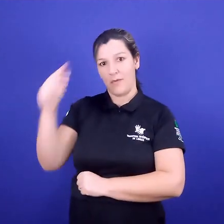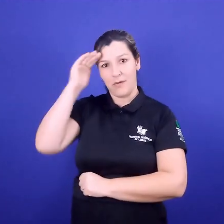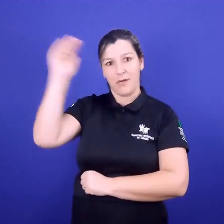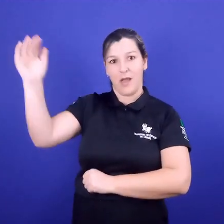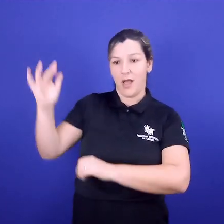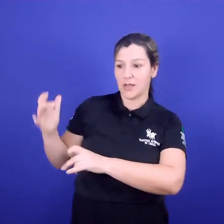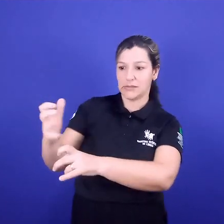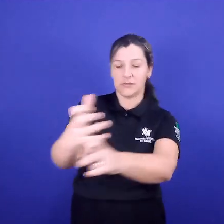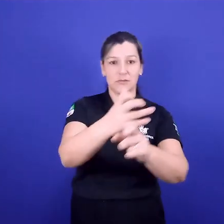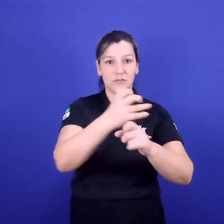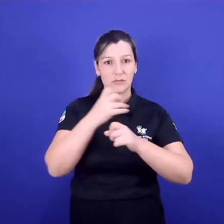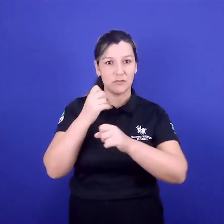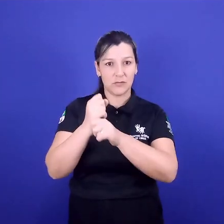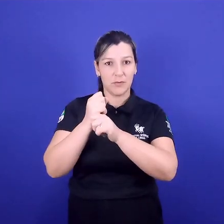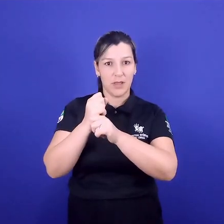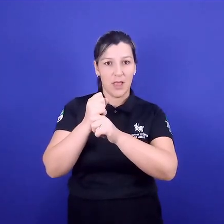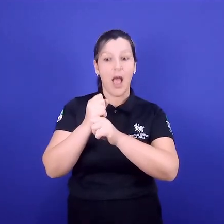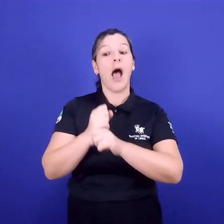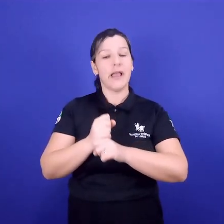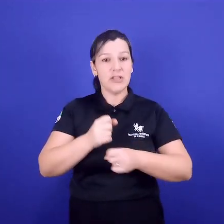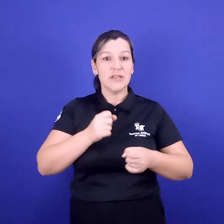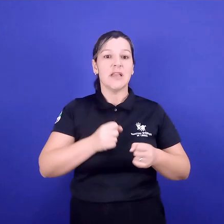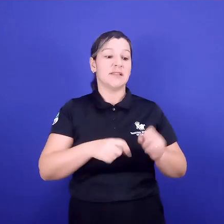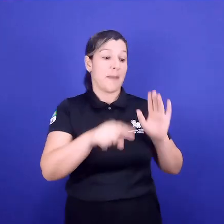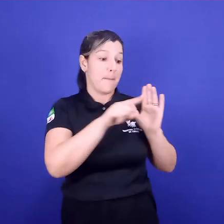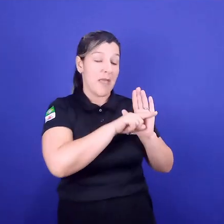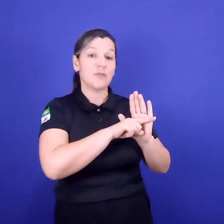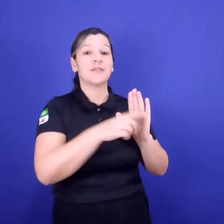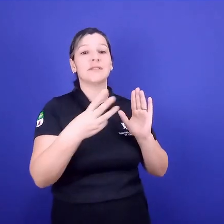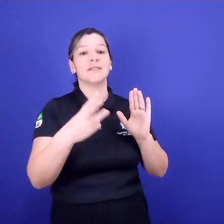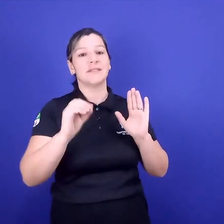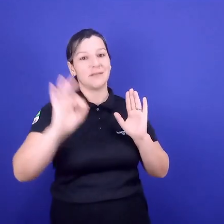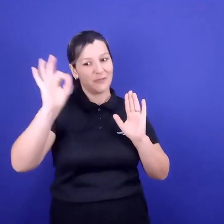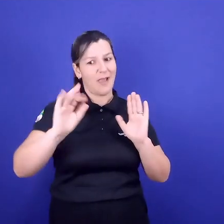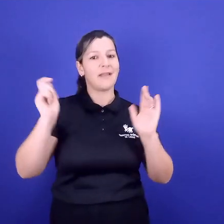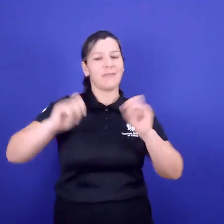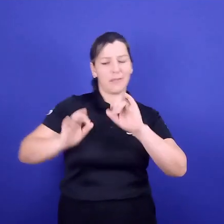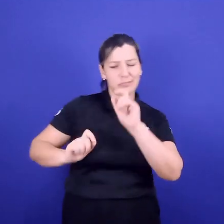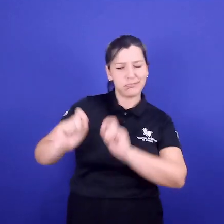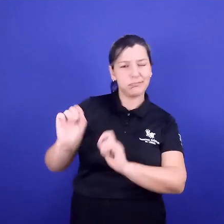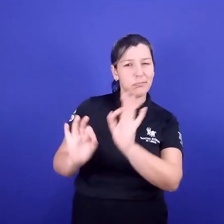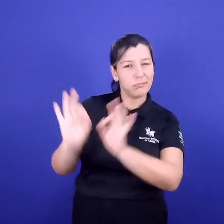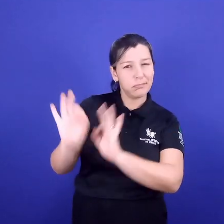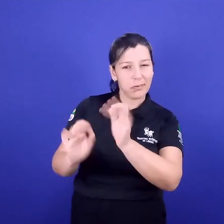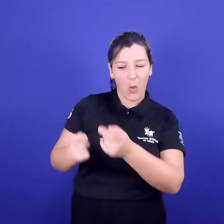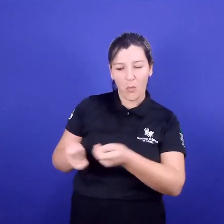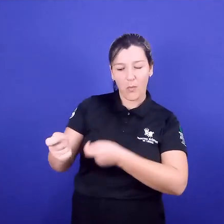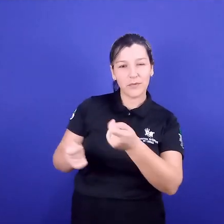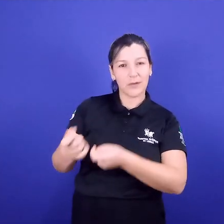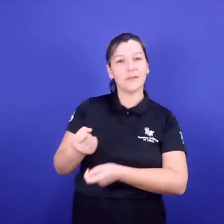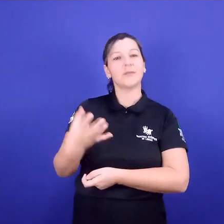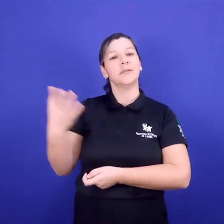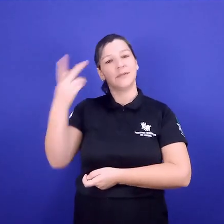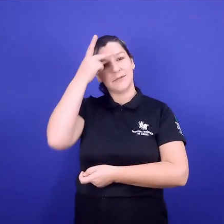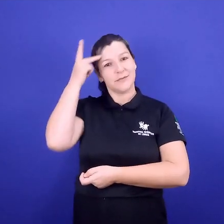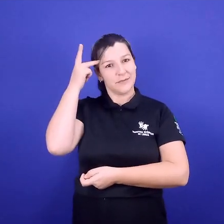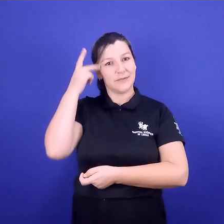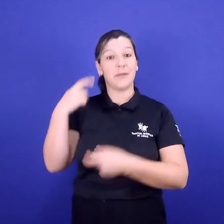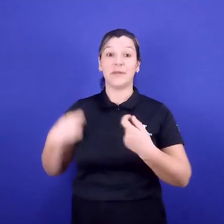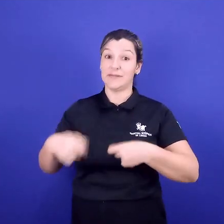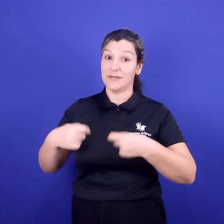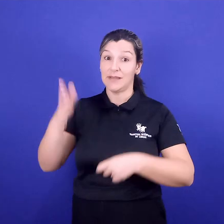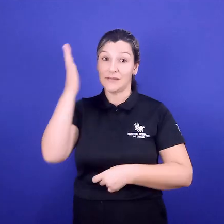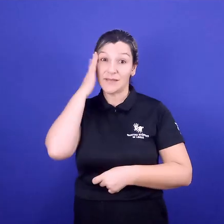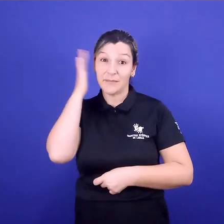você soma todo mundo e vê o número total, tira 30% e vai trabalhando a sua quantidade de comida, tá?